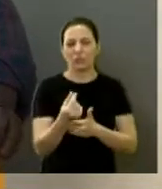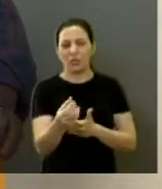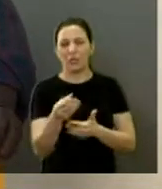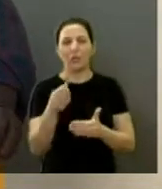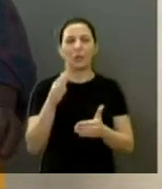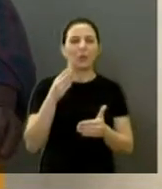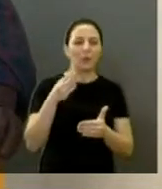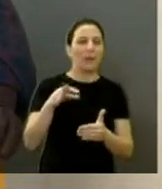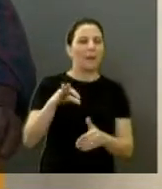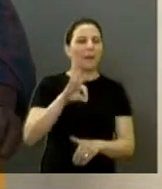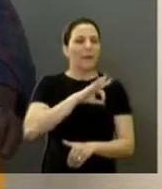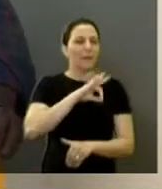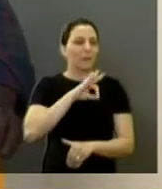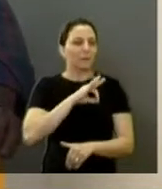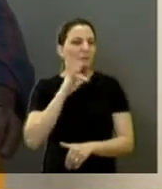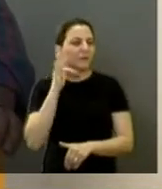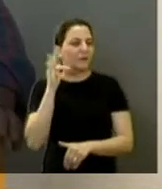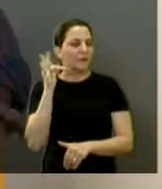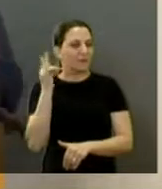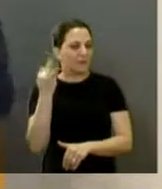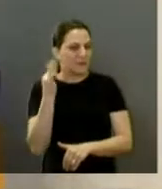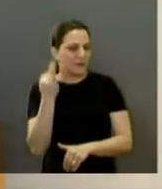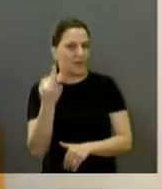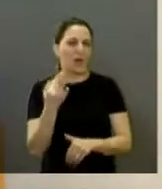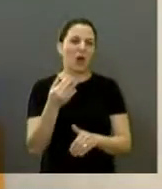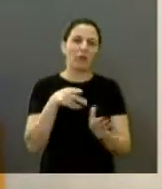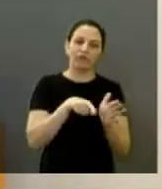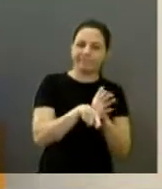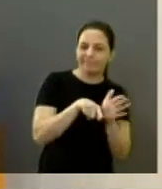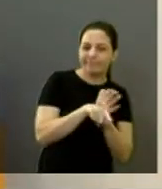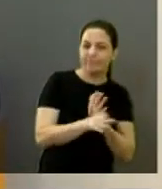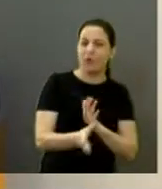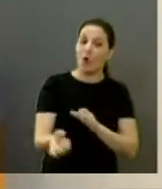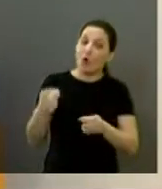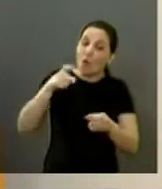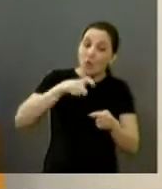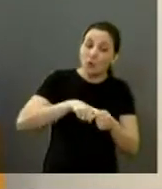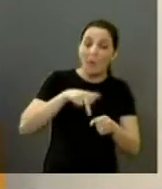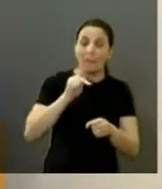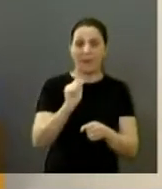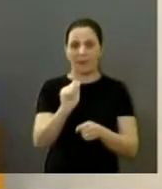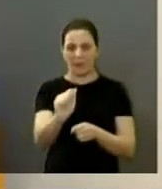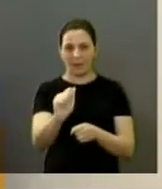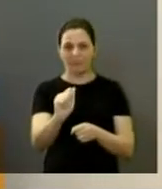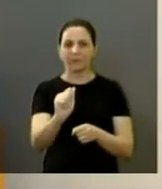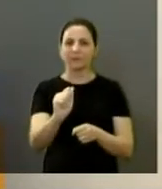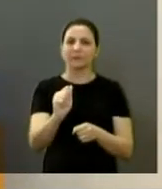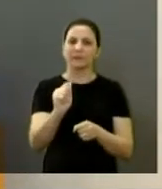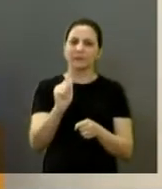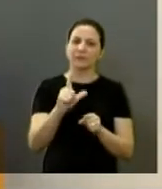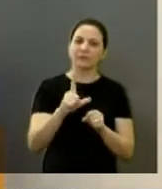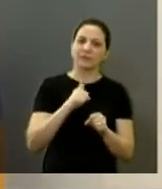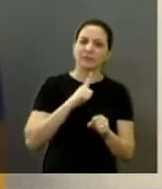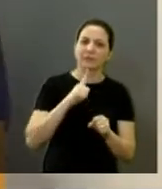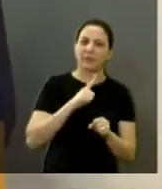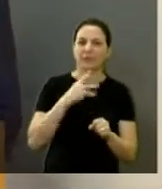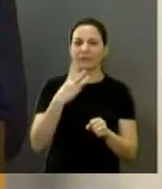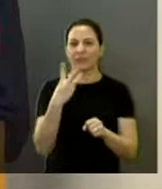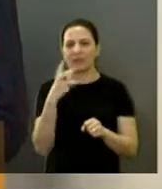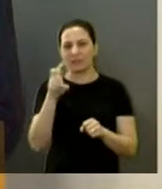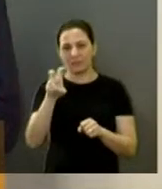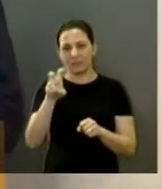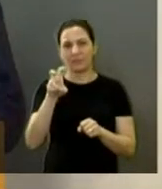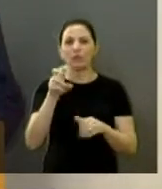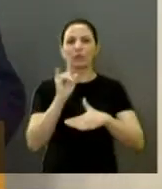federal várias investigações e agora vai ser retomada a onde praticamente 35 entidades